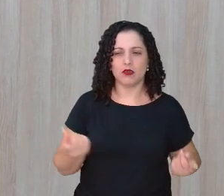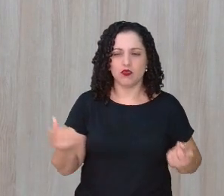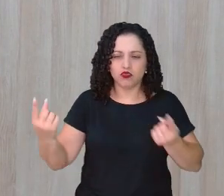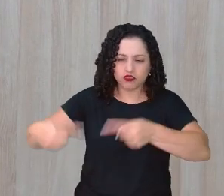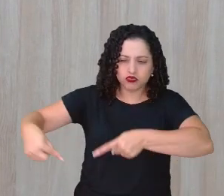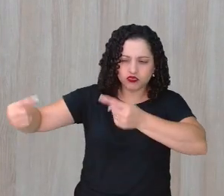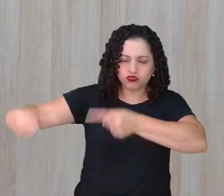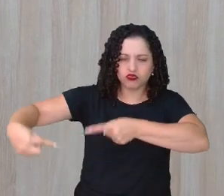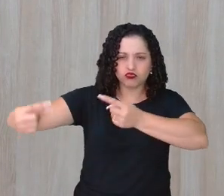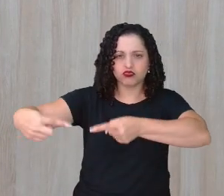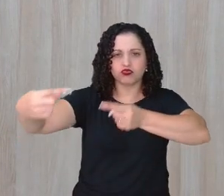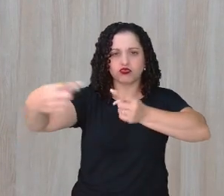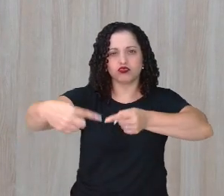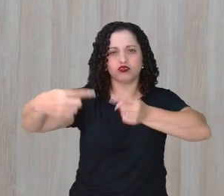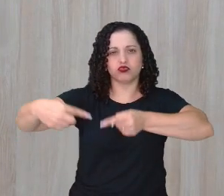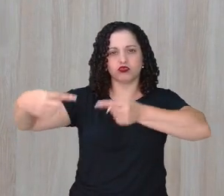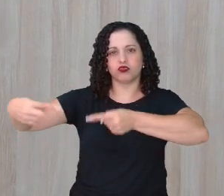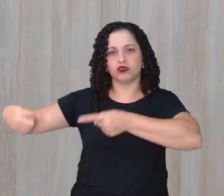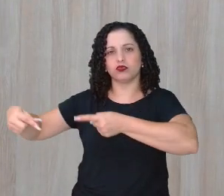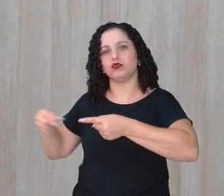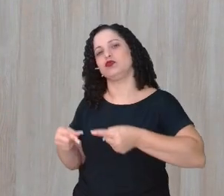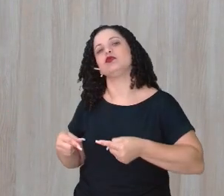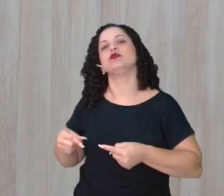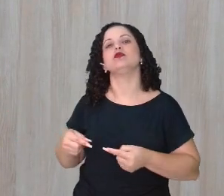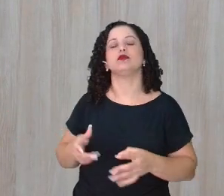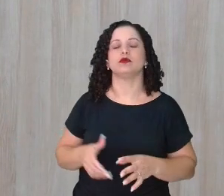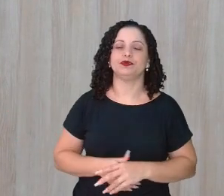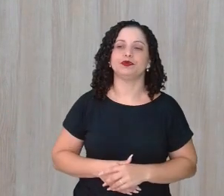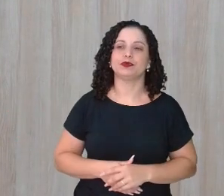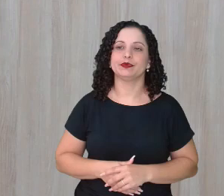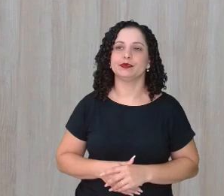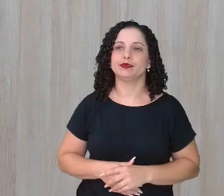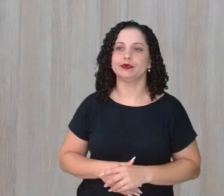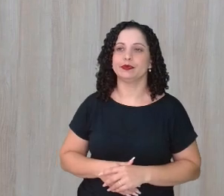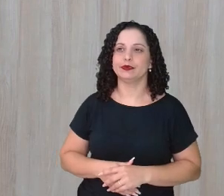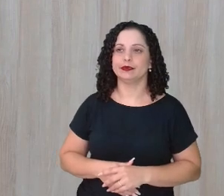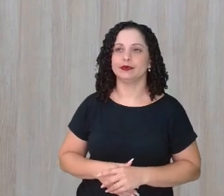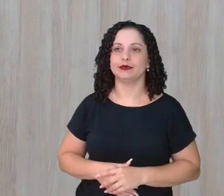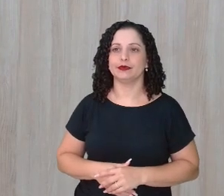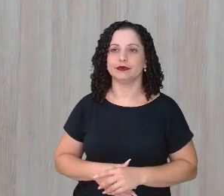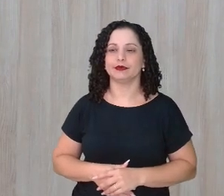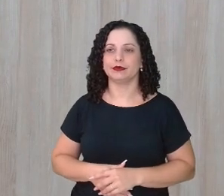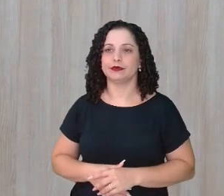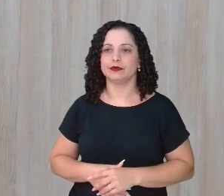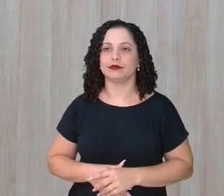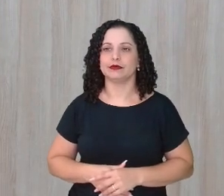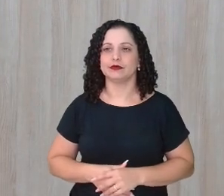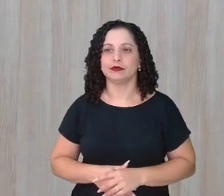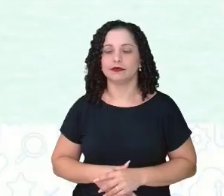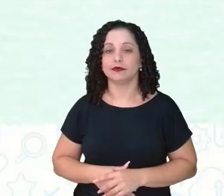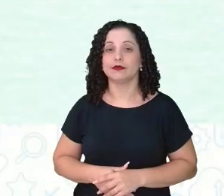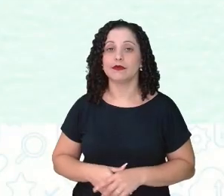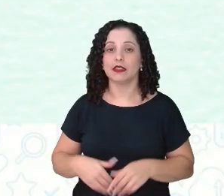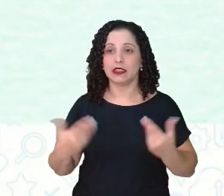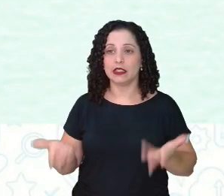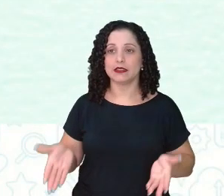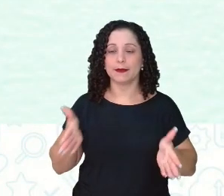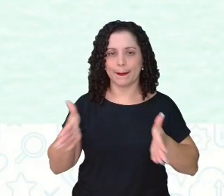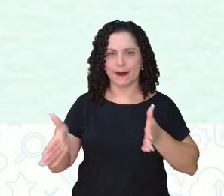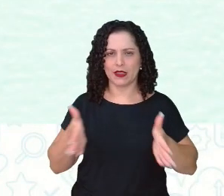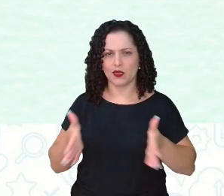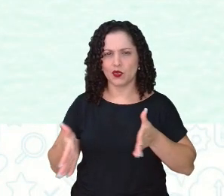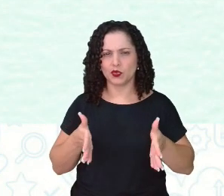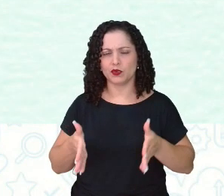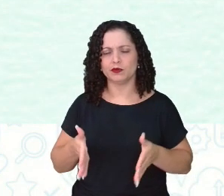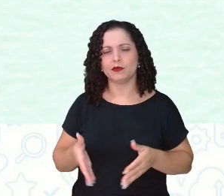com essa situação aí, né? Então, vamos lá. Nesse momento também da República, é bom a